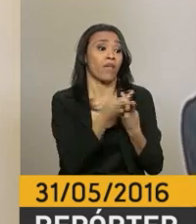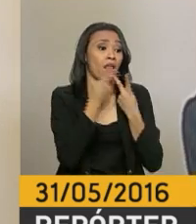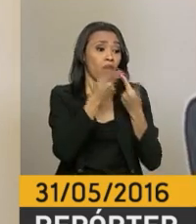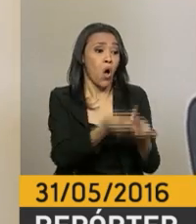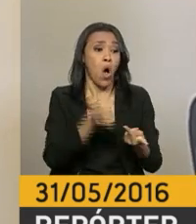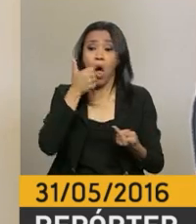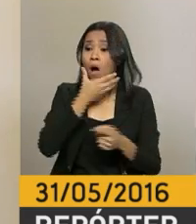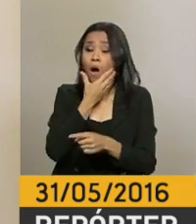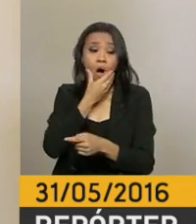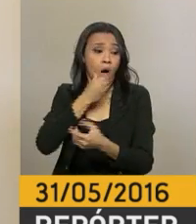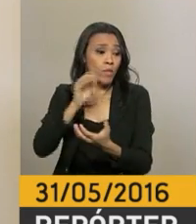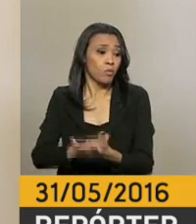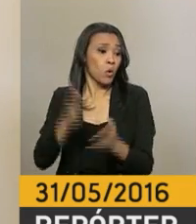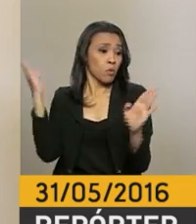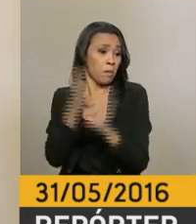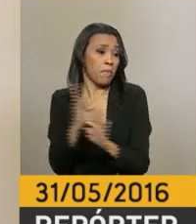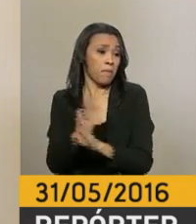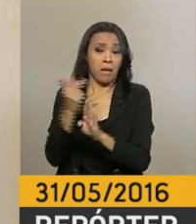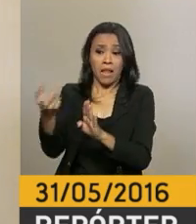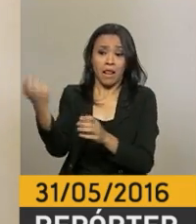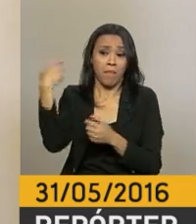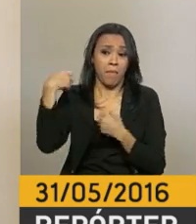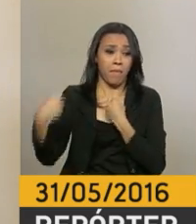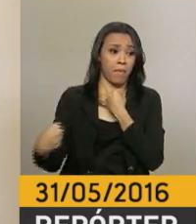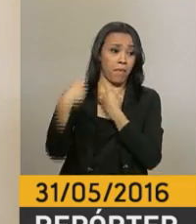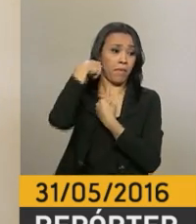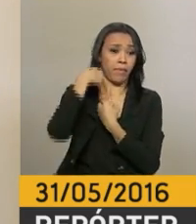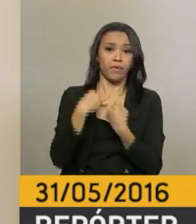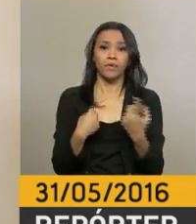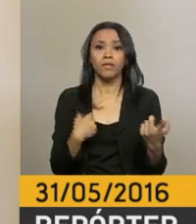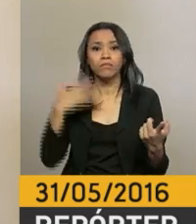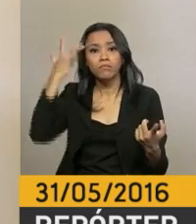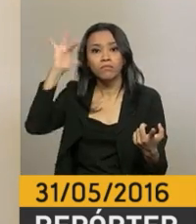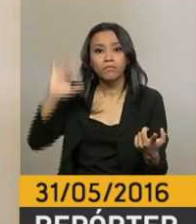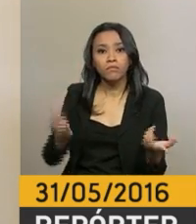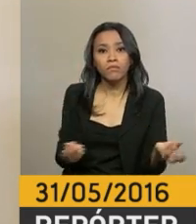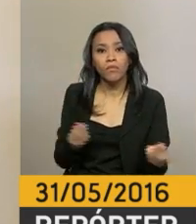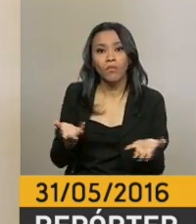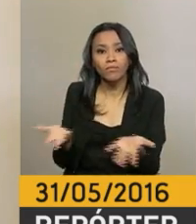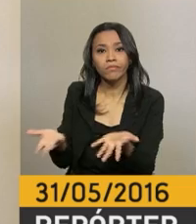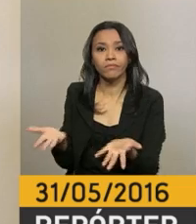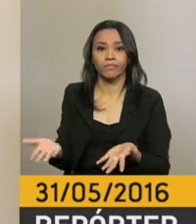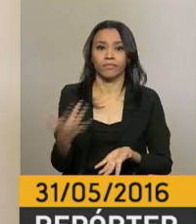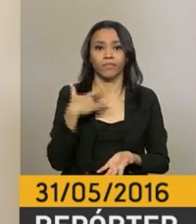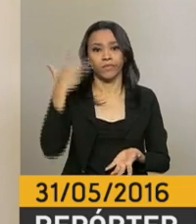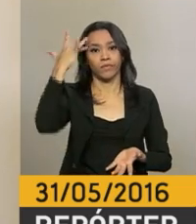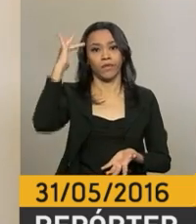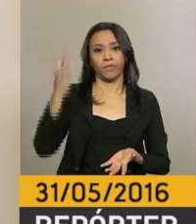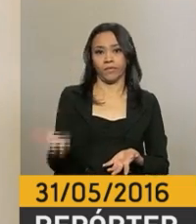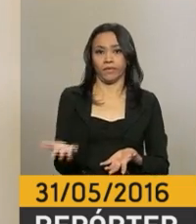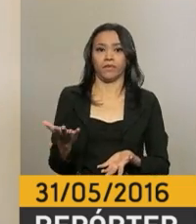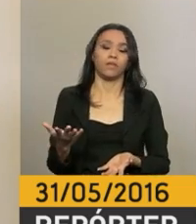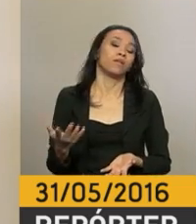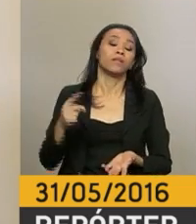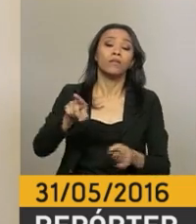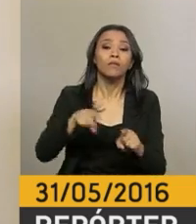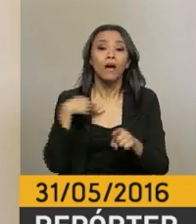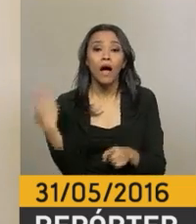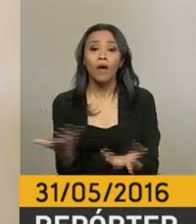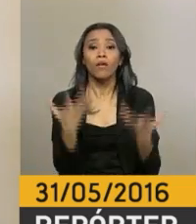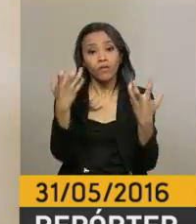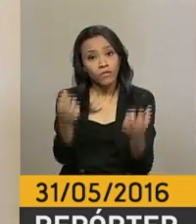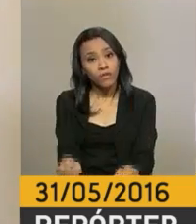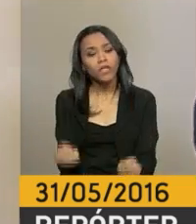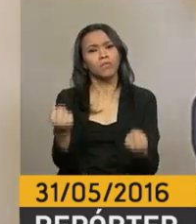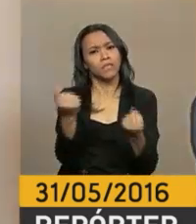essa informação. Estávamos fazendo em conjunto com o Ministério Público, em conjunto com o Poder Judiciário Estadual, e agora